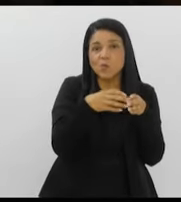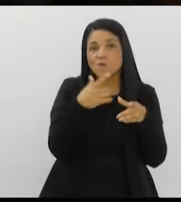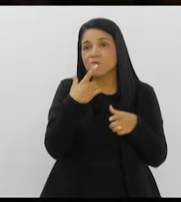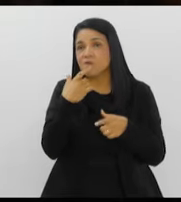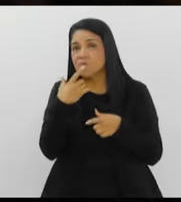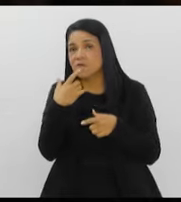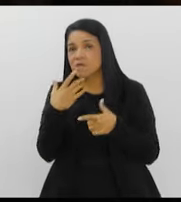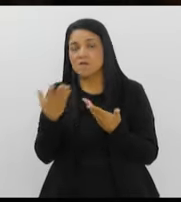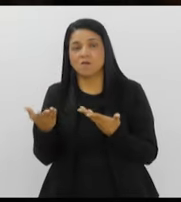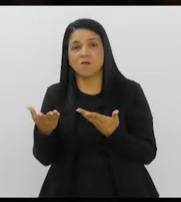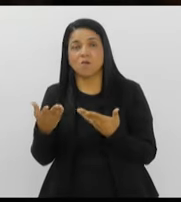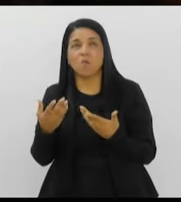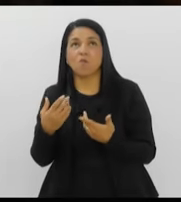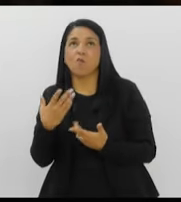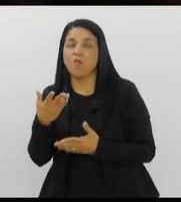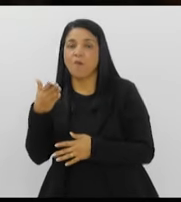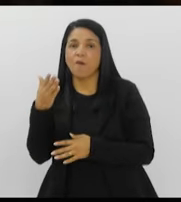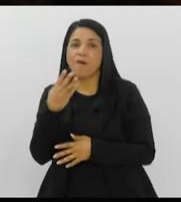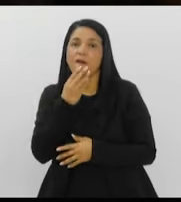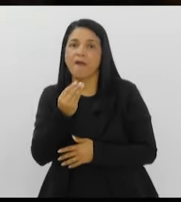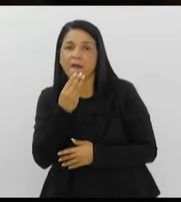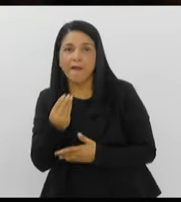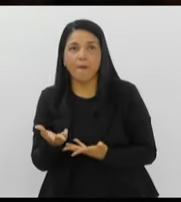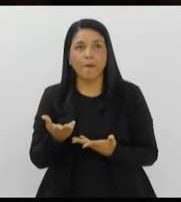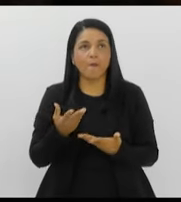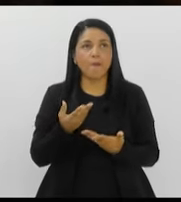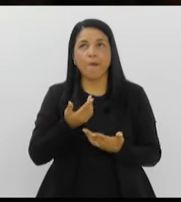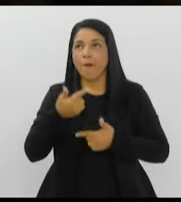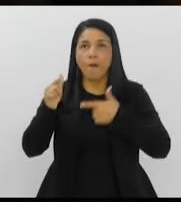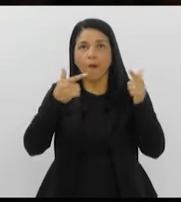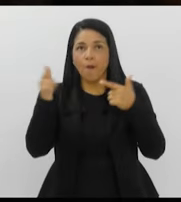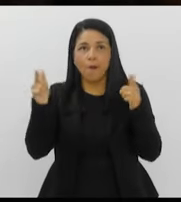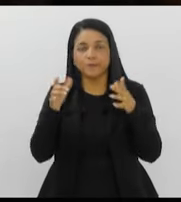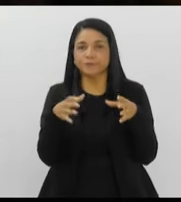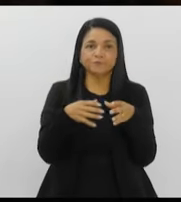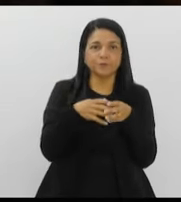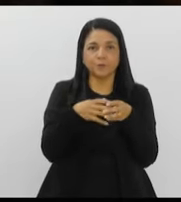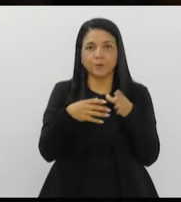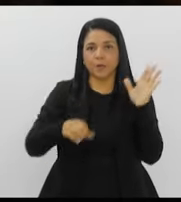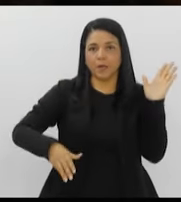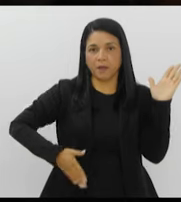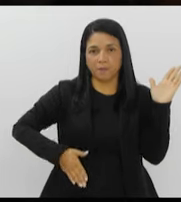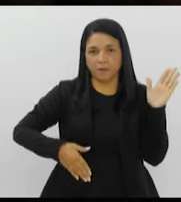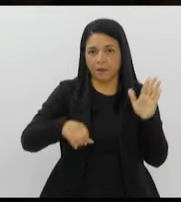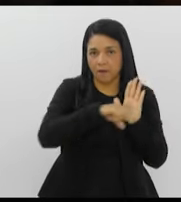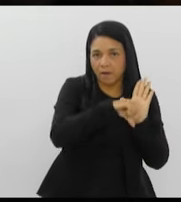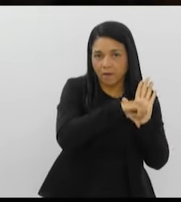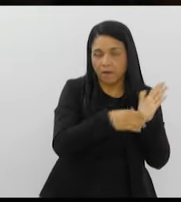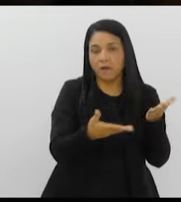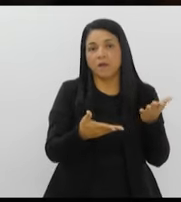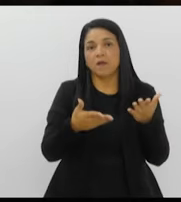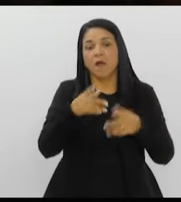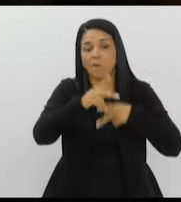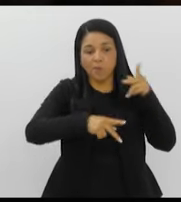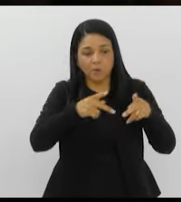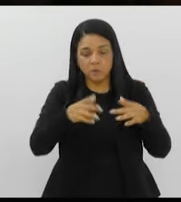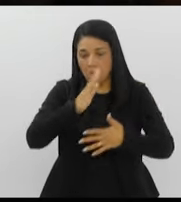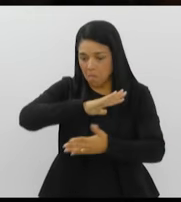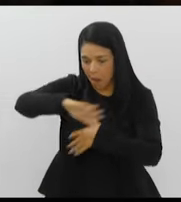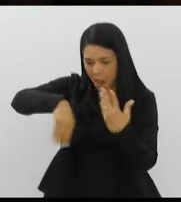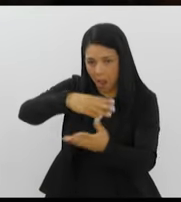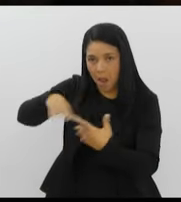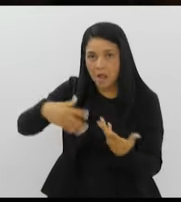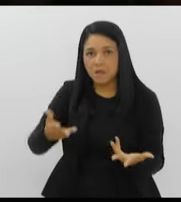de Israel, o bandeira do Raik Uparta. E a população está no meio do tiroteio e não sabe o que